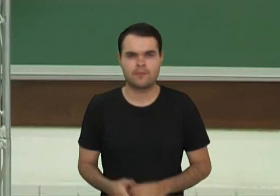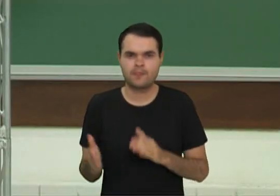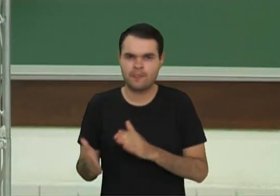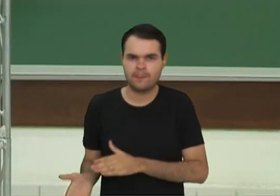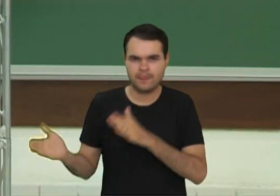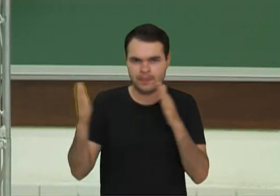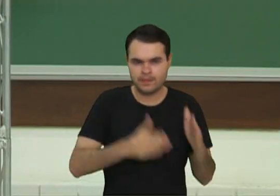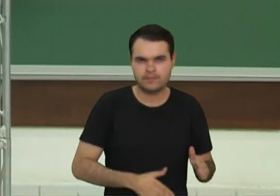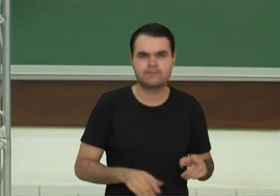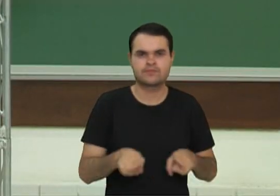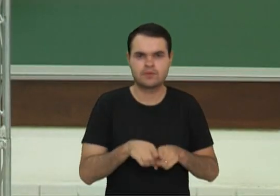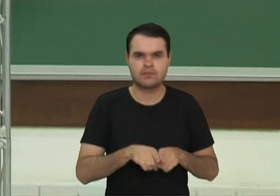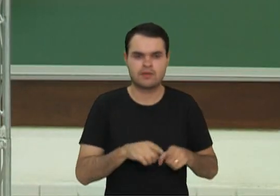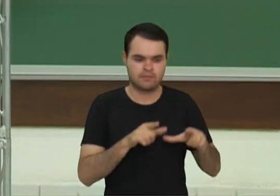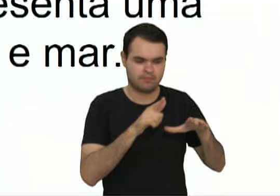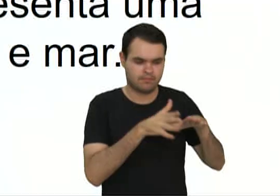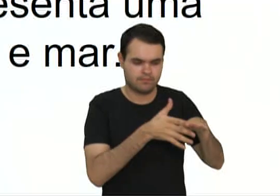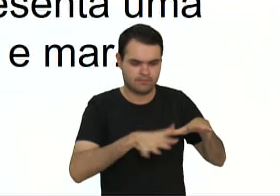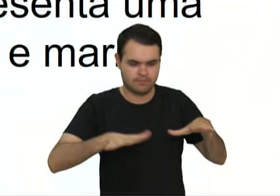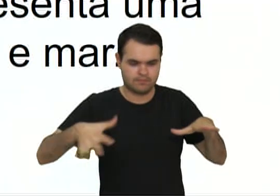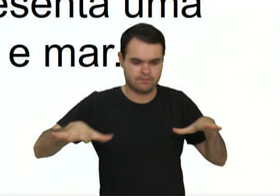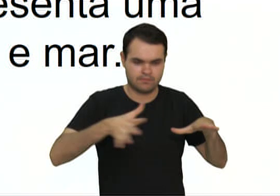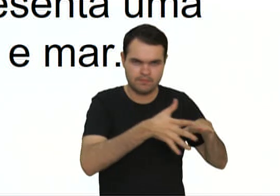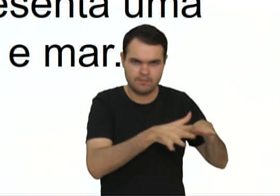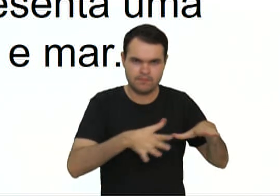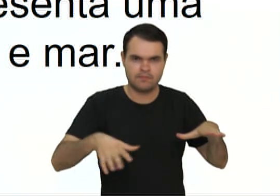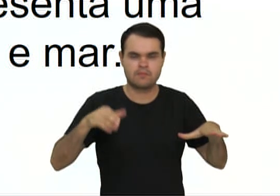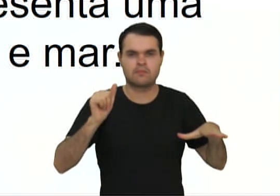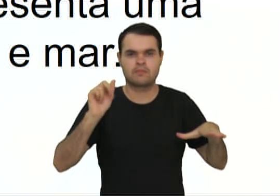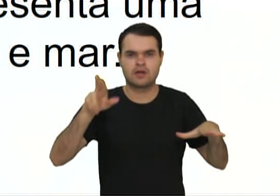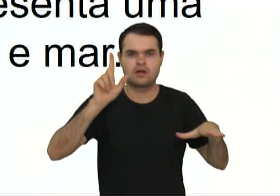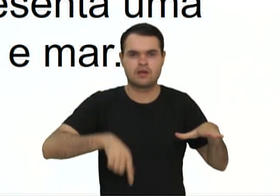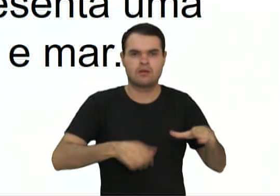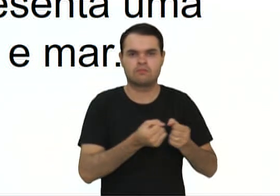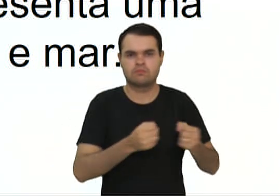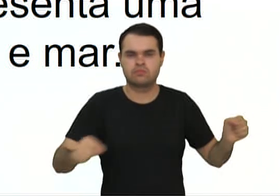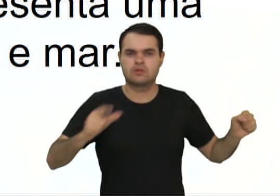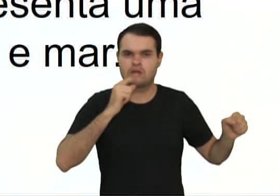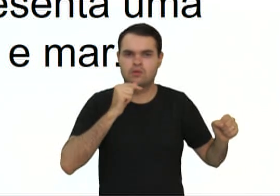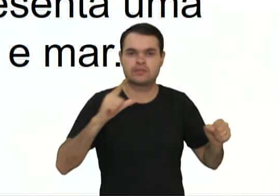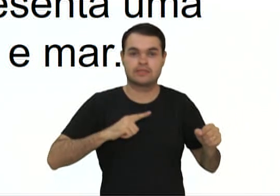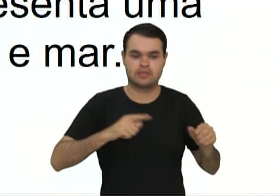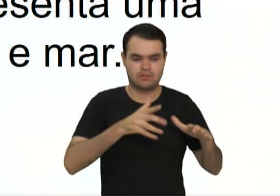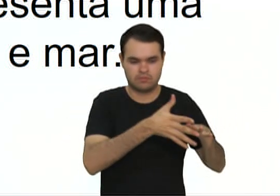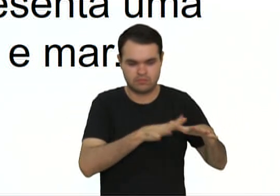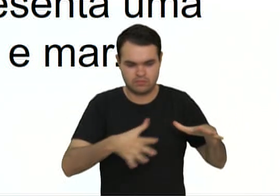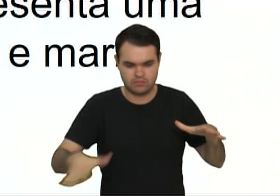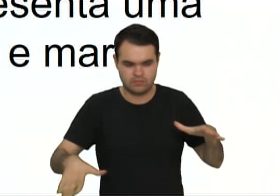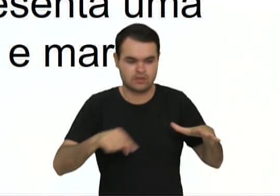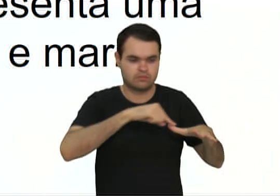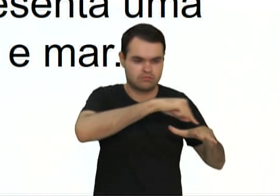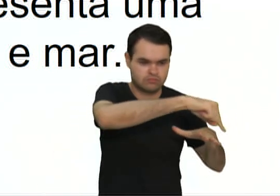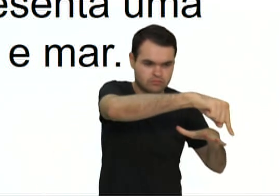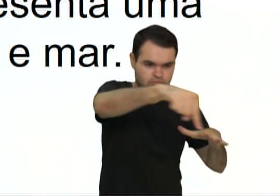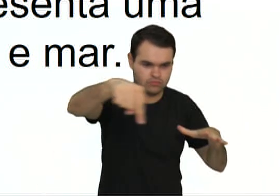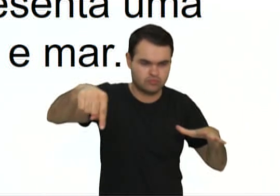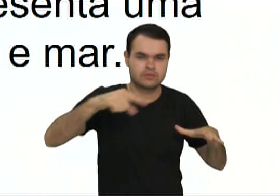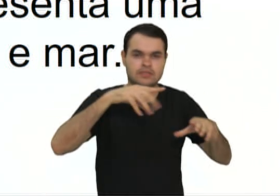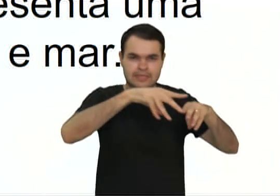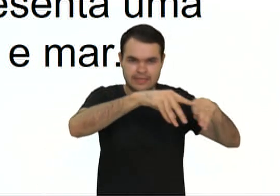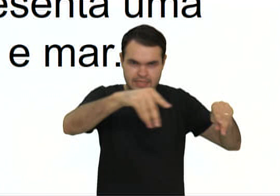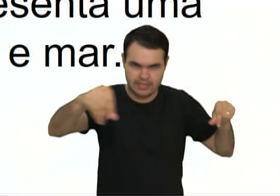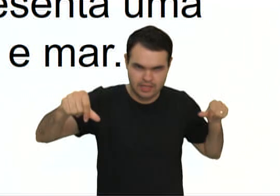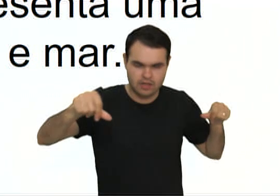aqui, mar é um grande corpo de água salgada, cercado por terra em parte ou em sua totalidade.